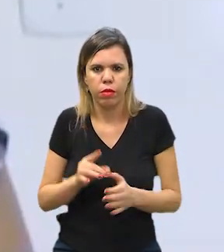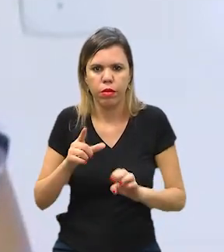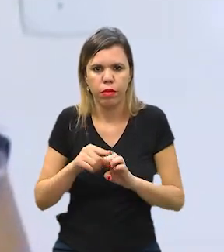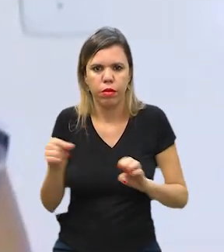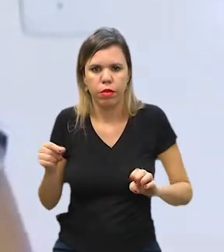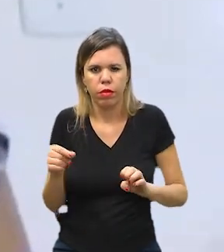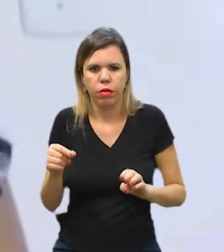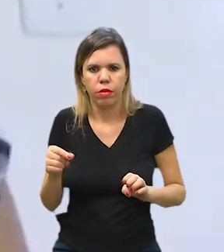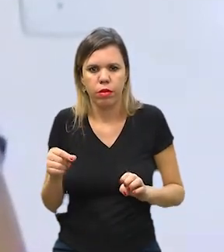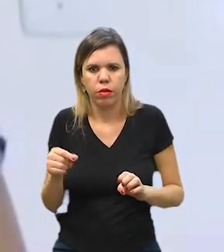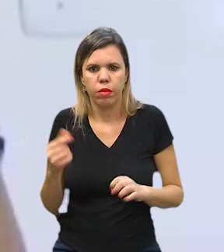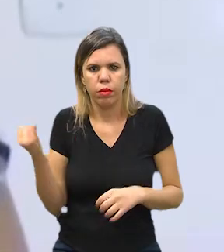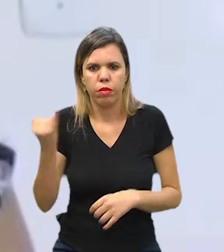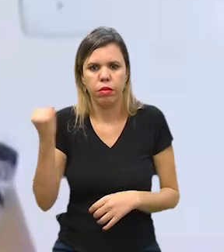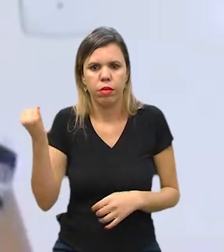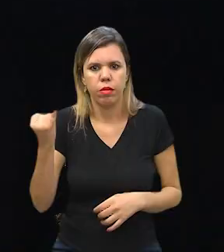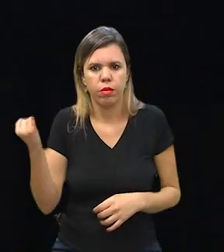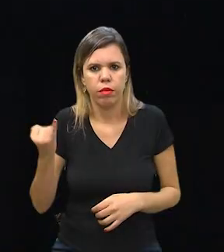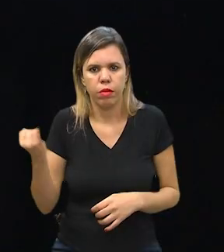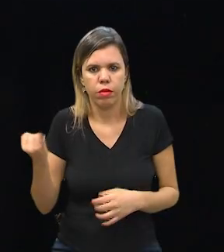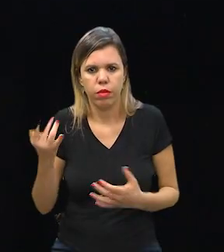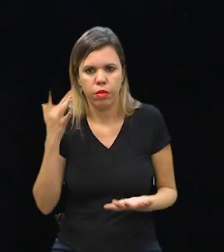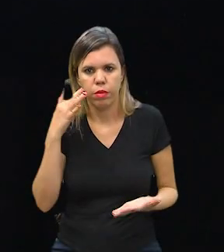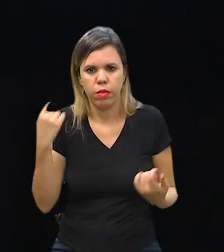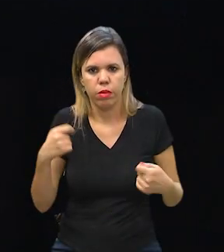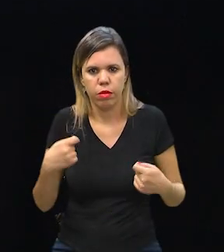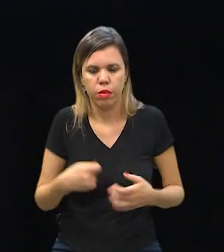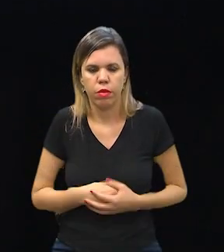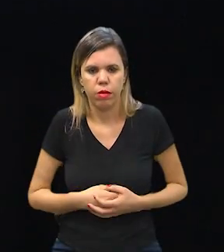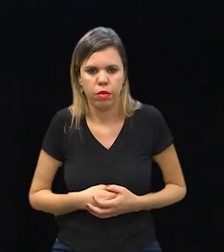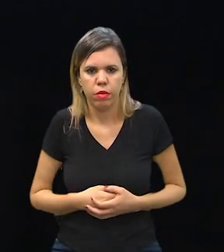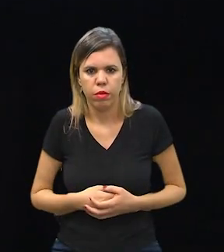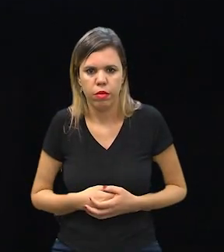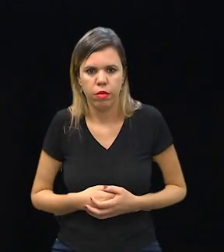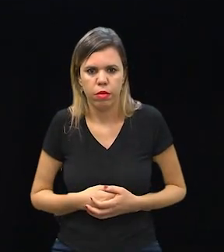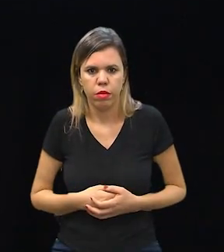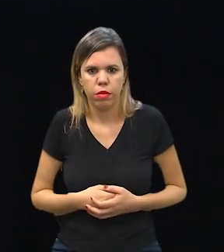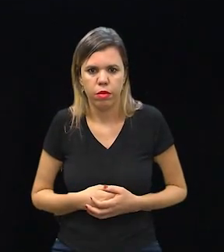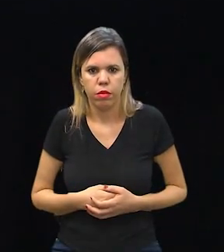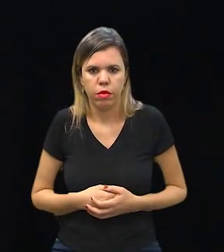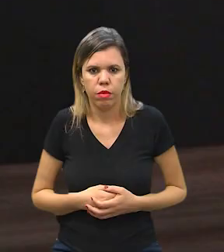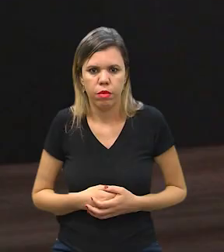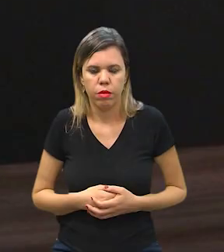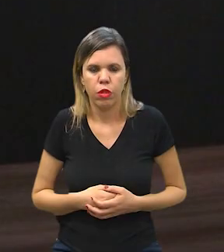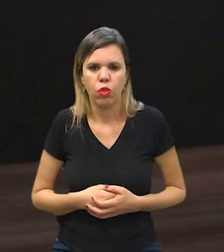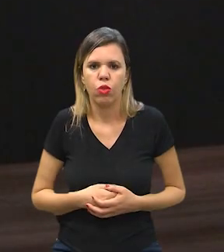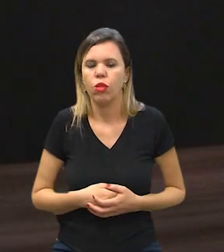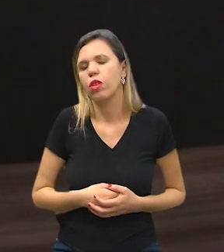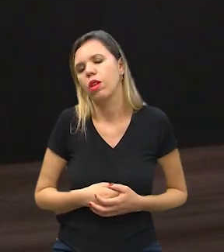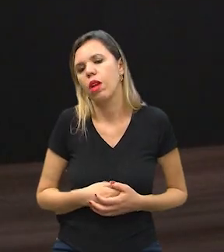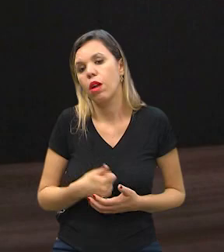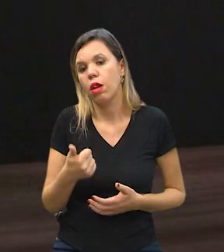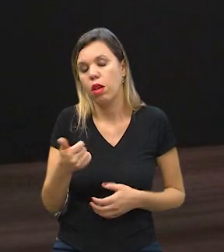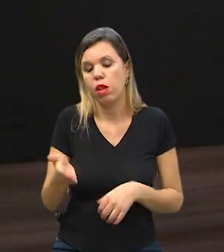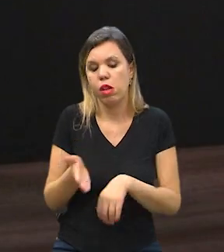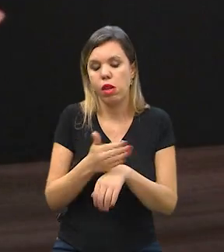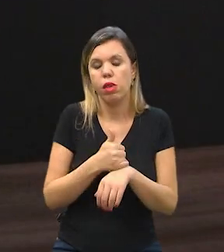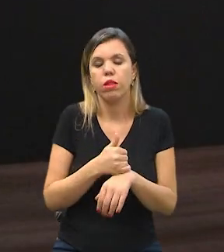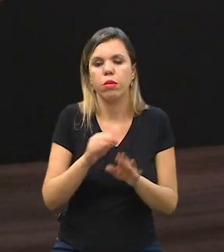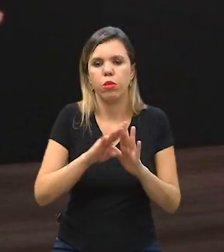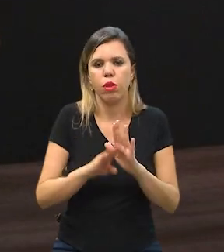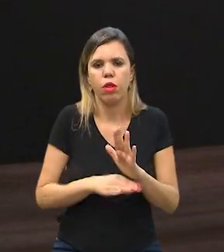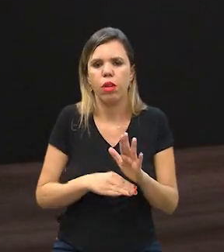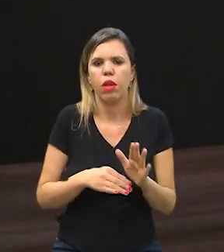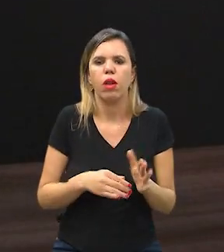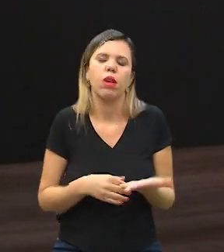jovem possa, de fato, empreender, é super importante e acho que necessário, né? Os meninos contaram, inclusive